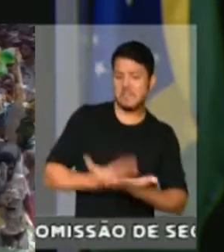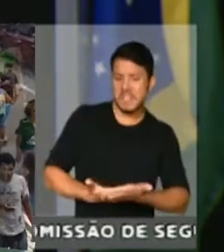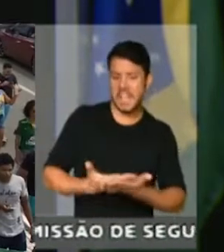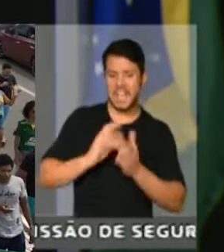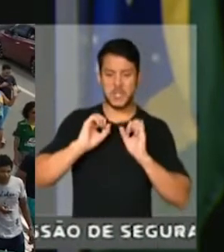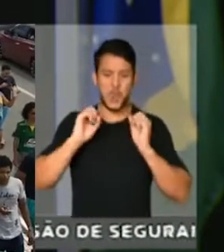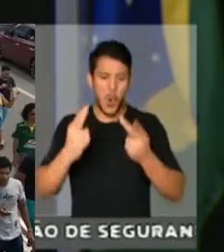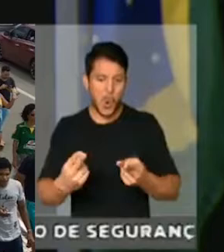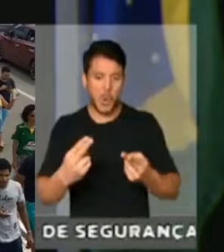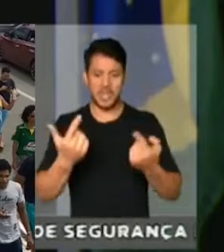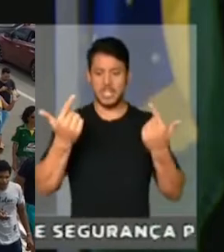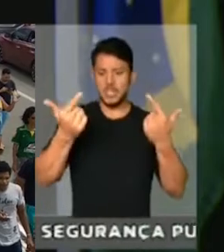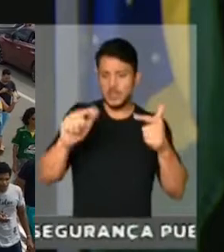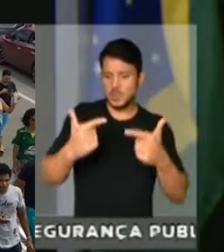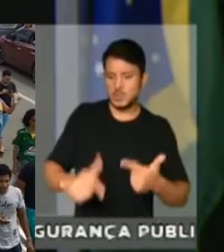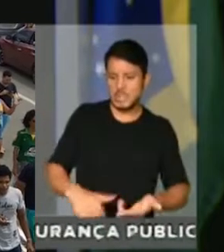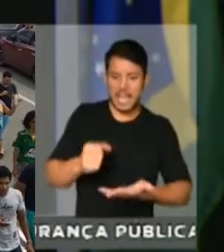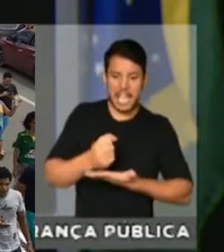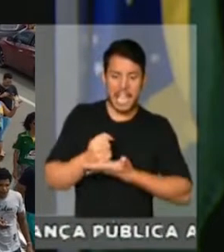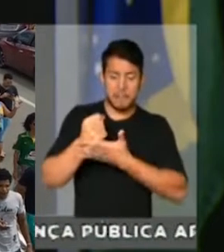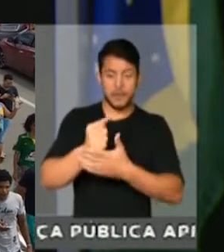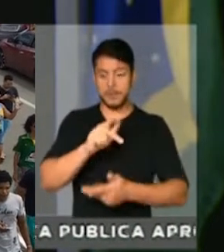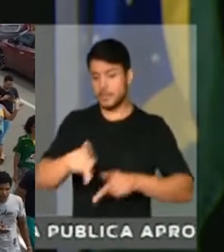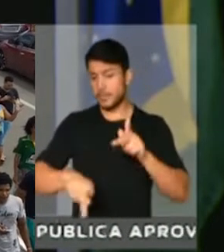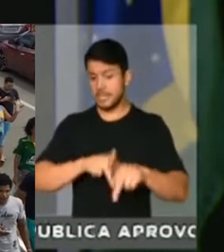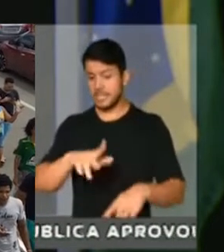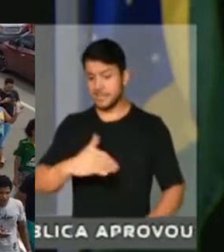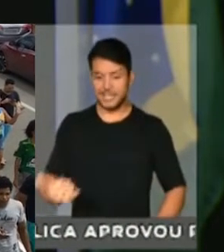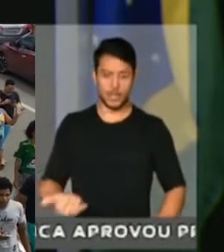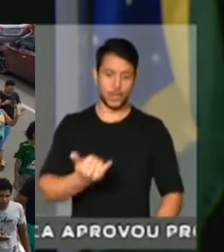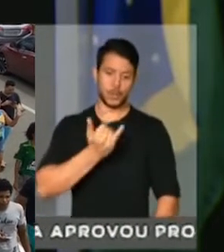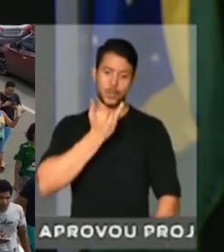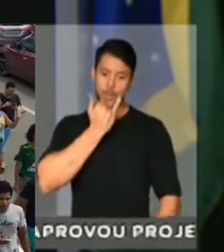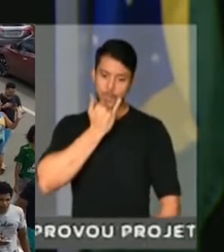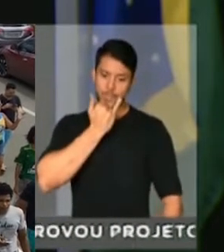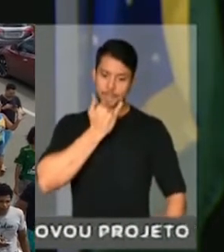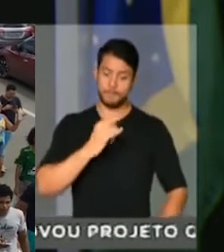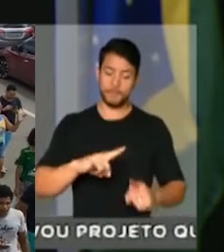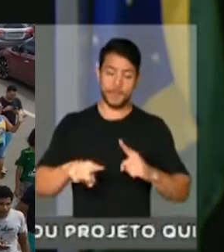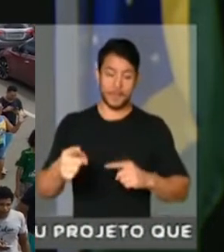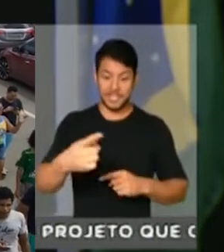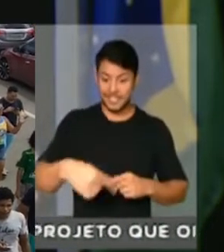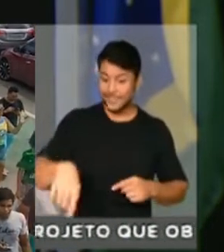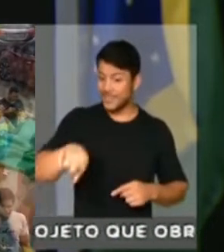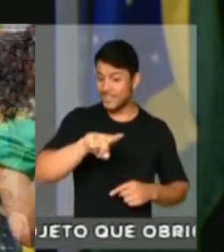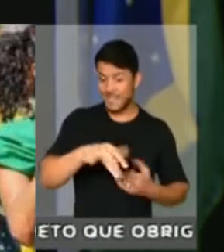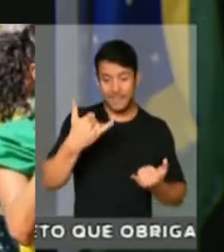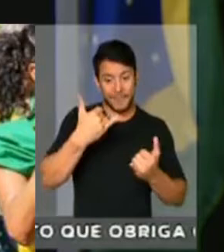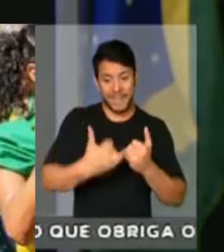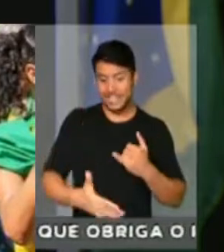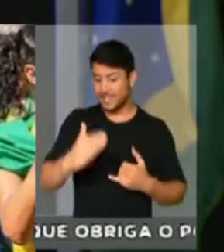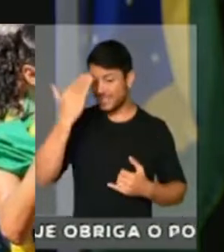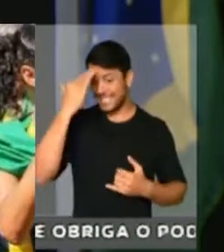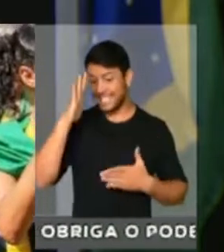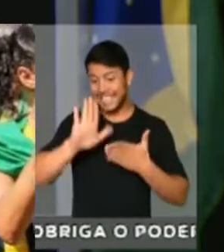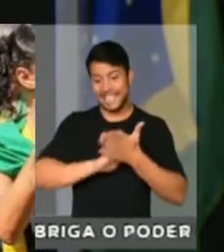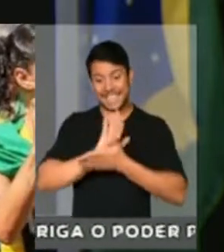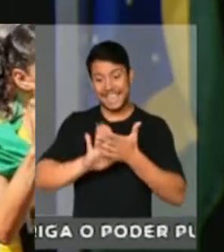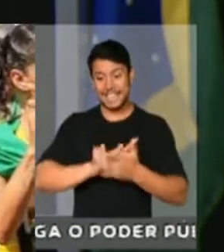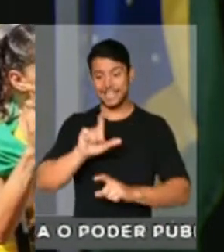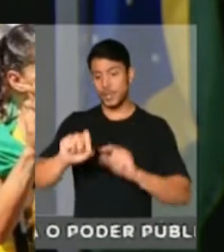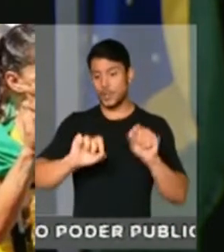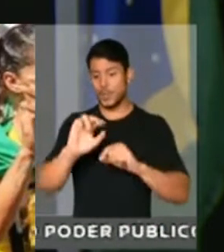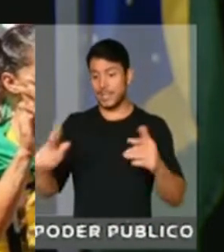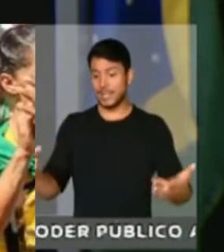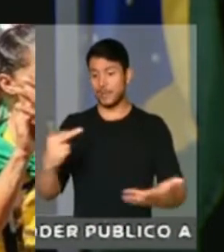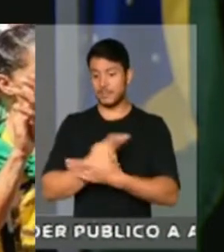não tem mais o apoio popular? Vocês estão totalmente desantenados do que está acontecendo